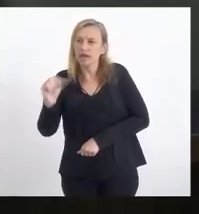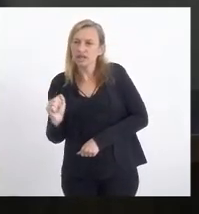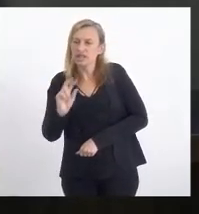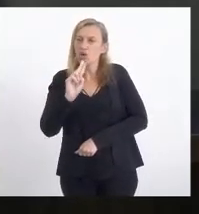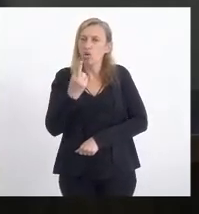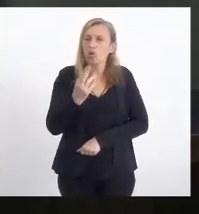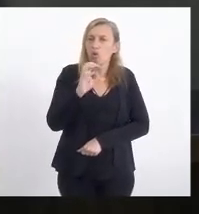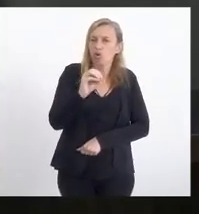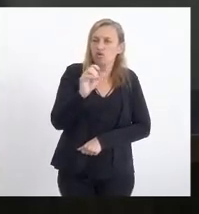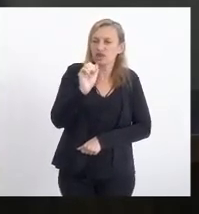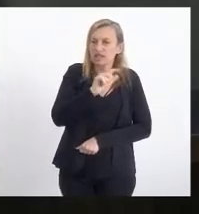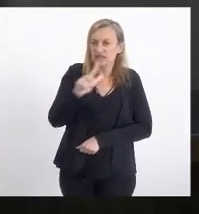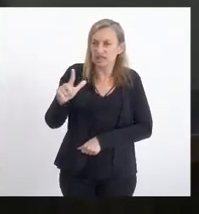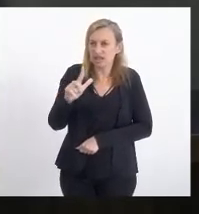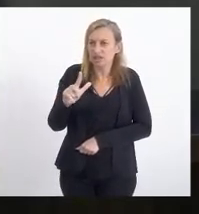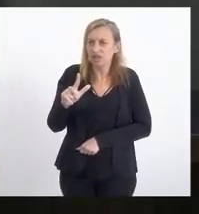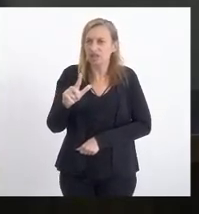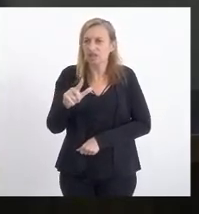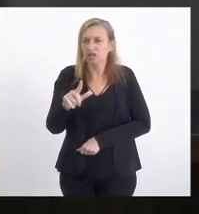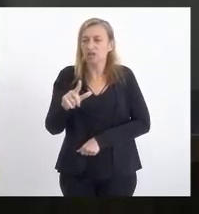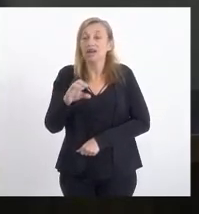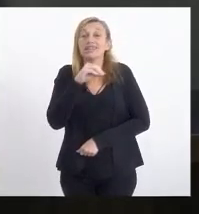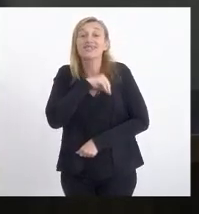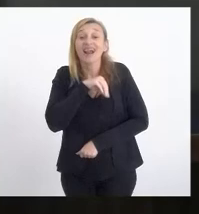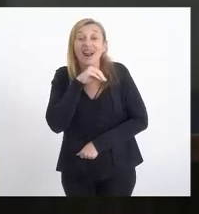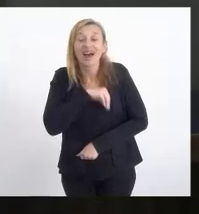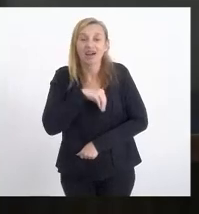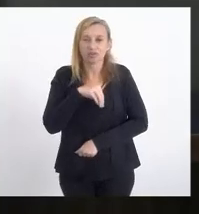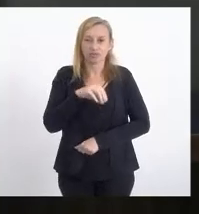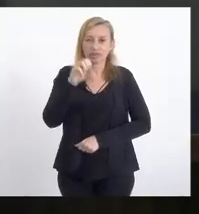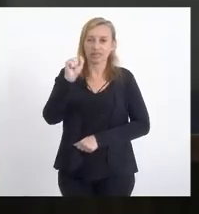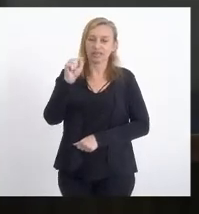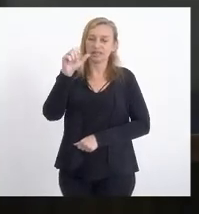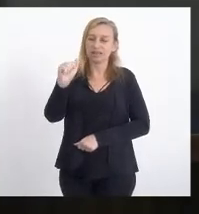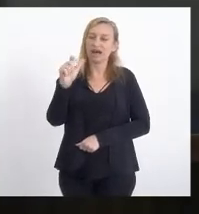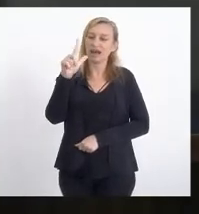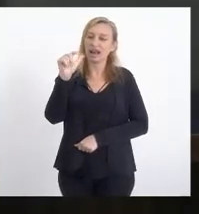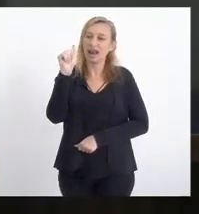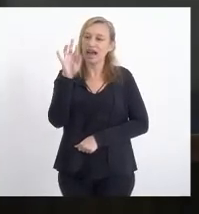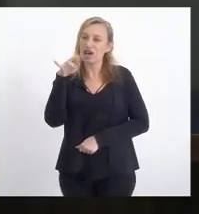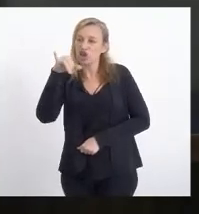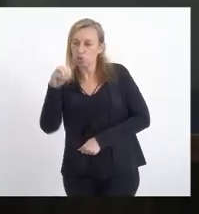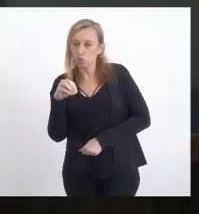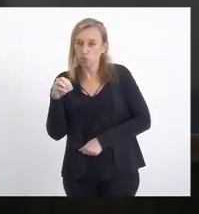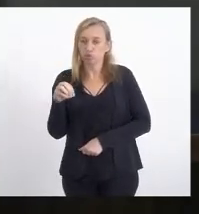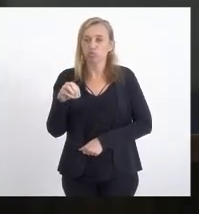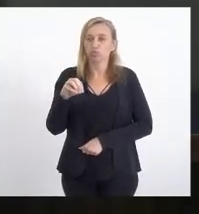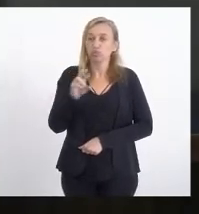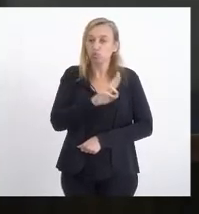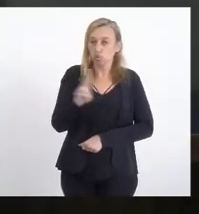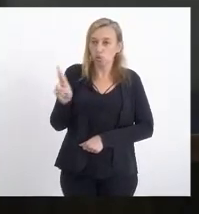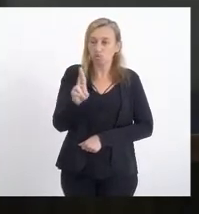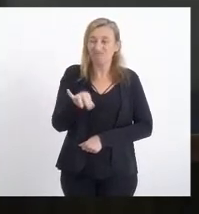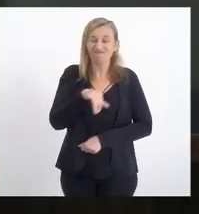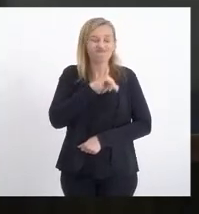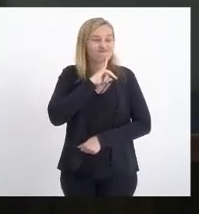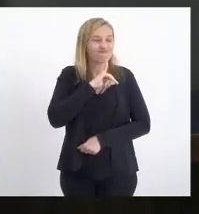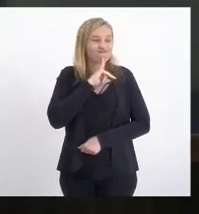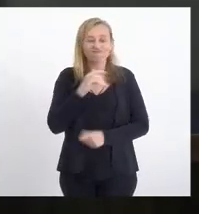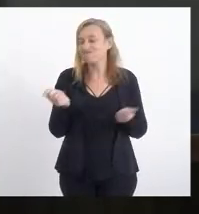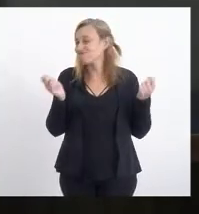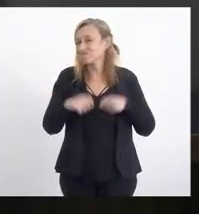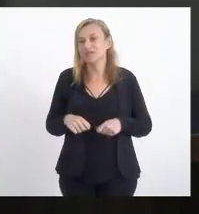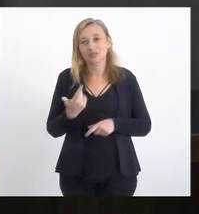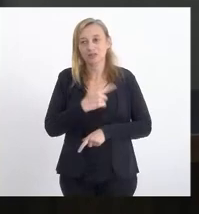oficial deve ser chamado de salário e infelizmente Até porque não é um momento a gente não tem